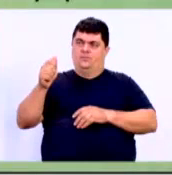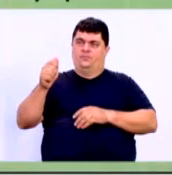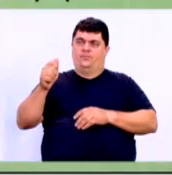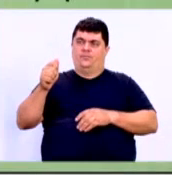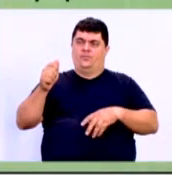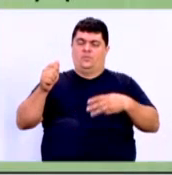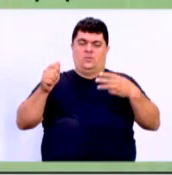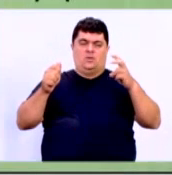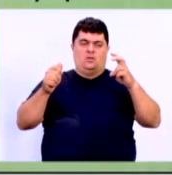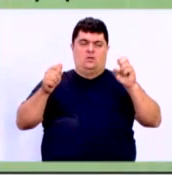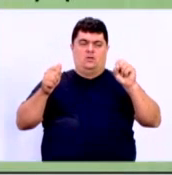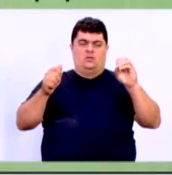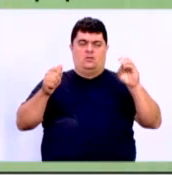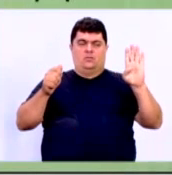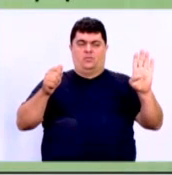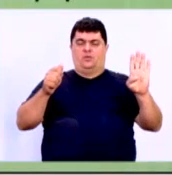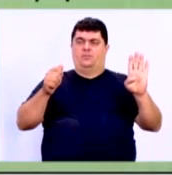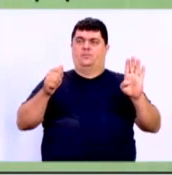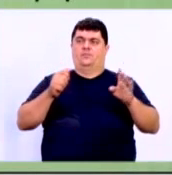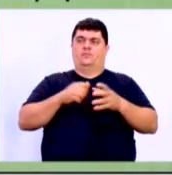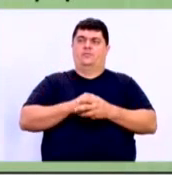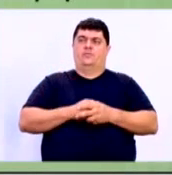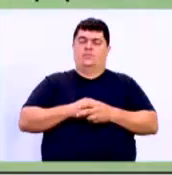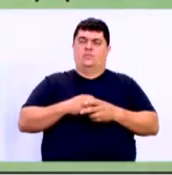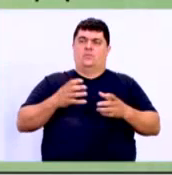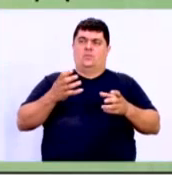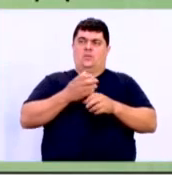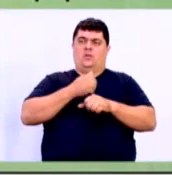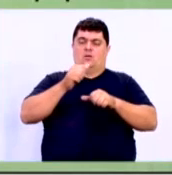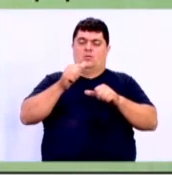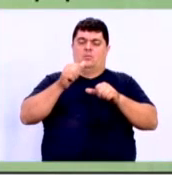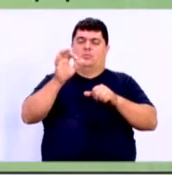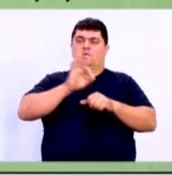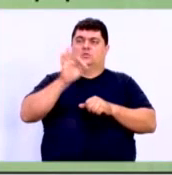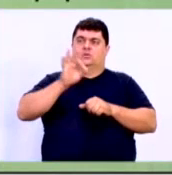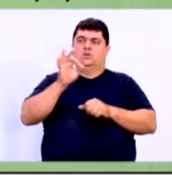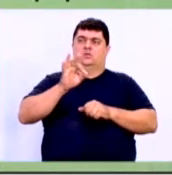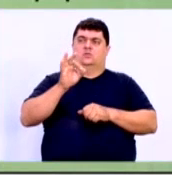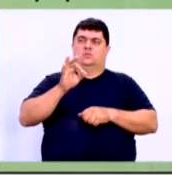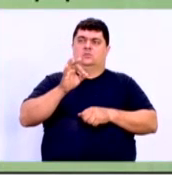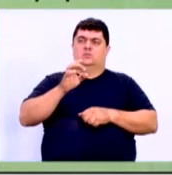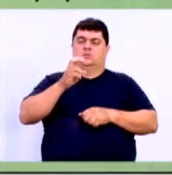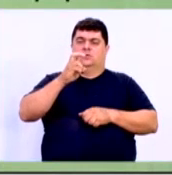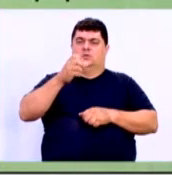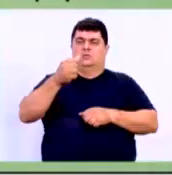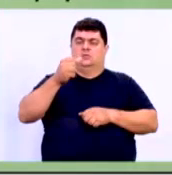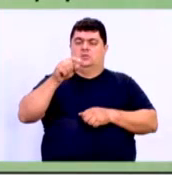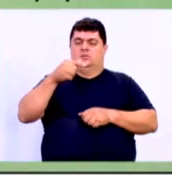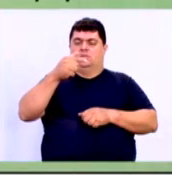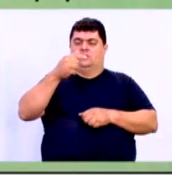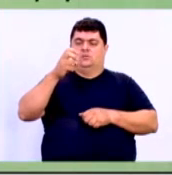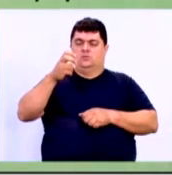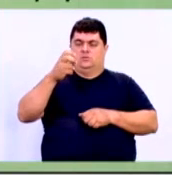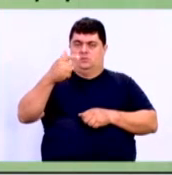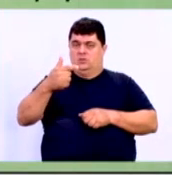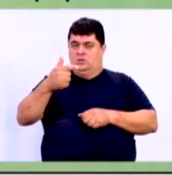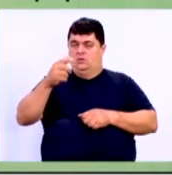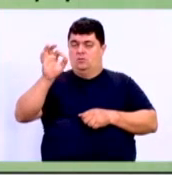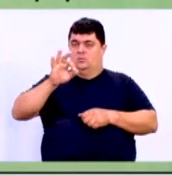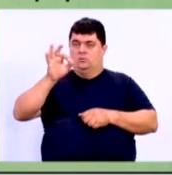alfa, 580 para beta. Transformando isso em porcentagem, eu vejo que 56% foi alfa